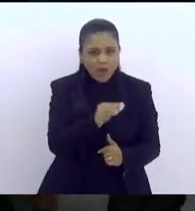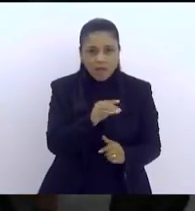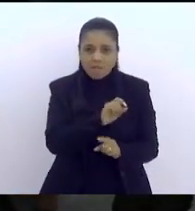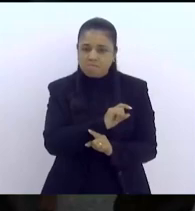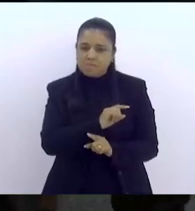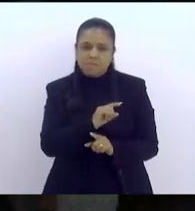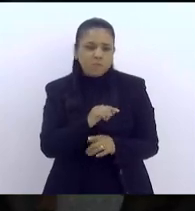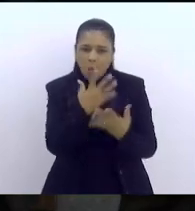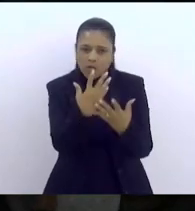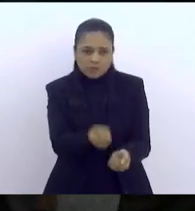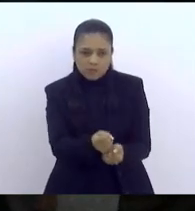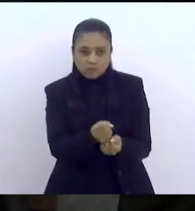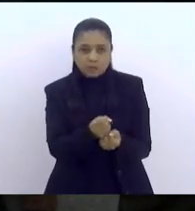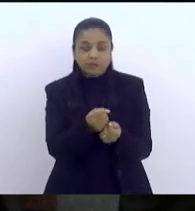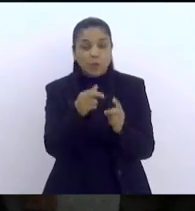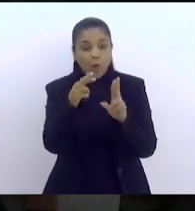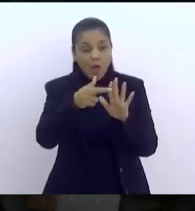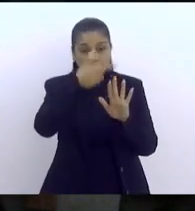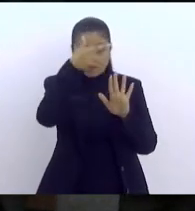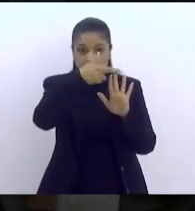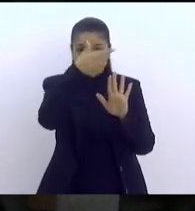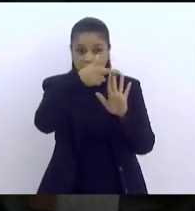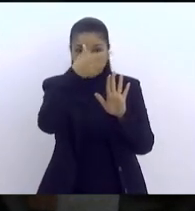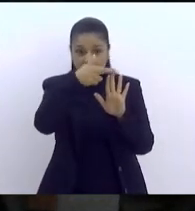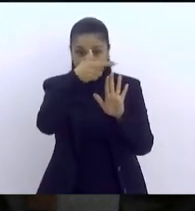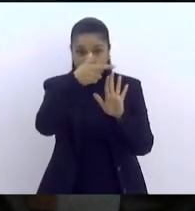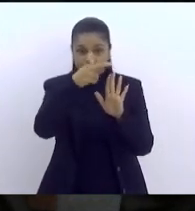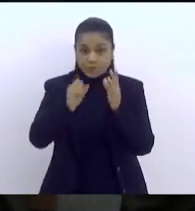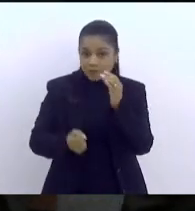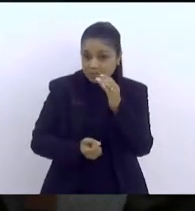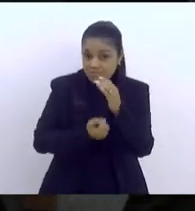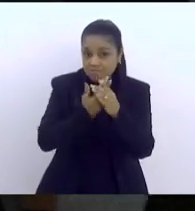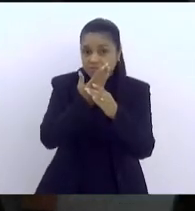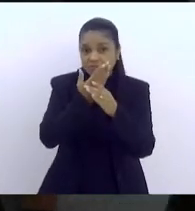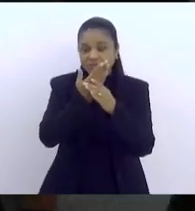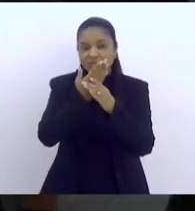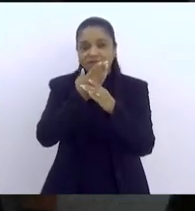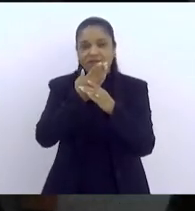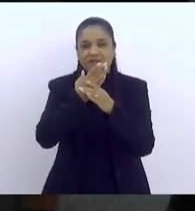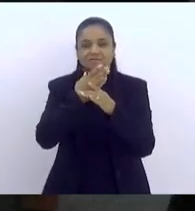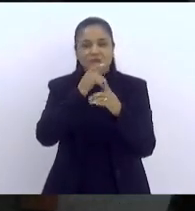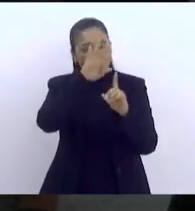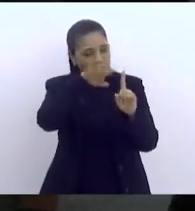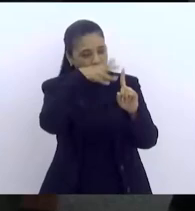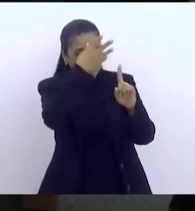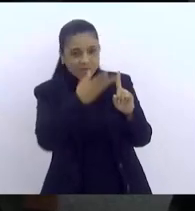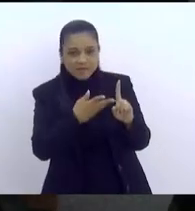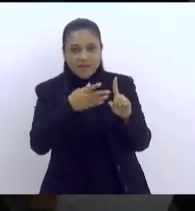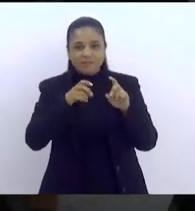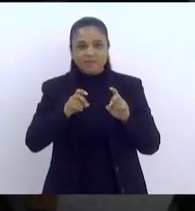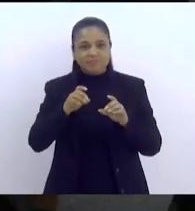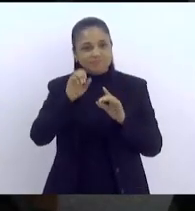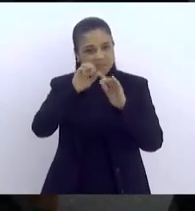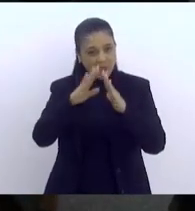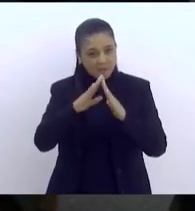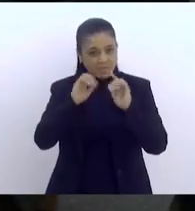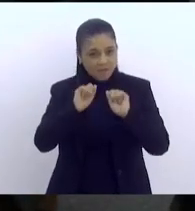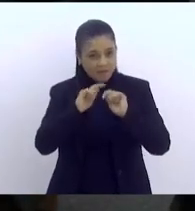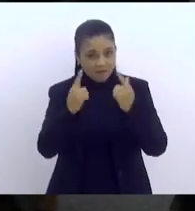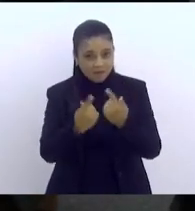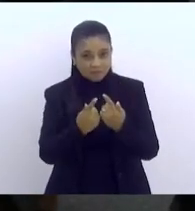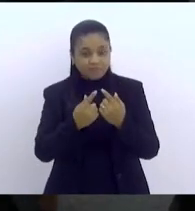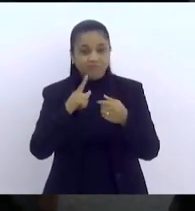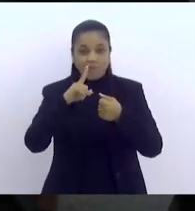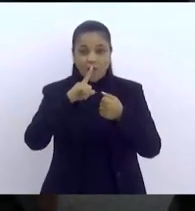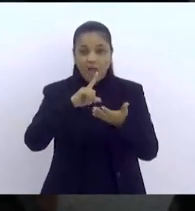que cria essa comenda em nossa casa, a Medalha Tiradentes. E ela fala, artigo 1º, fica instituída